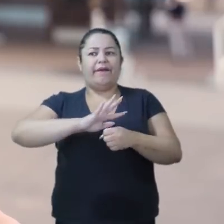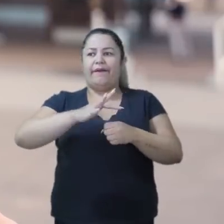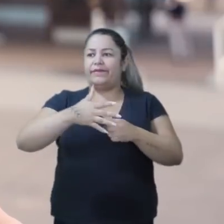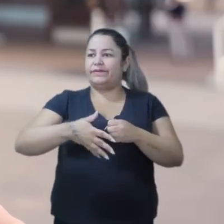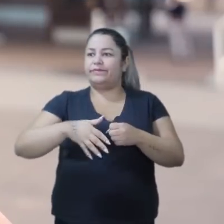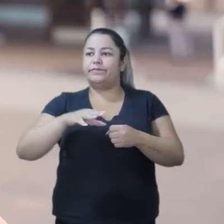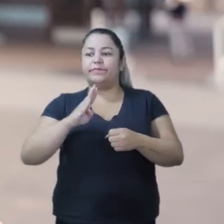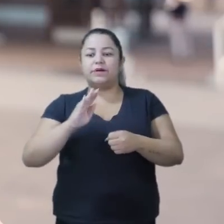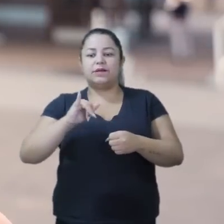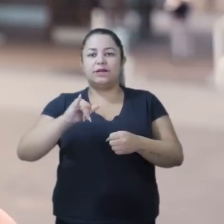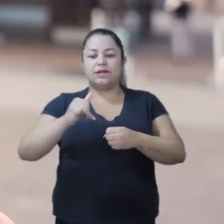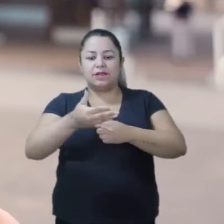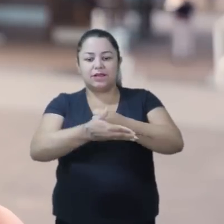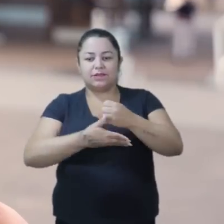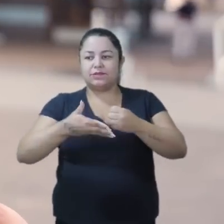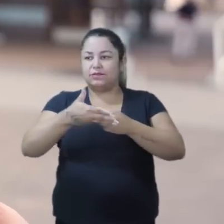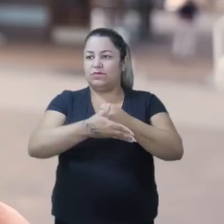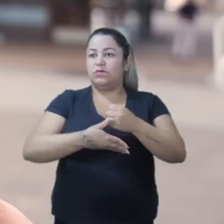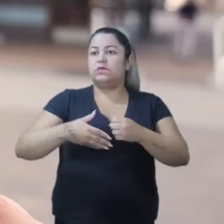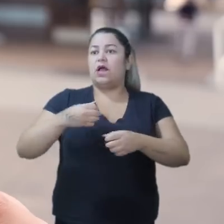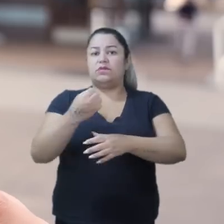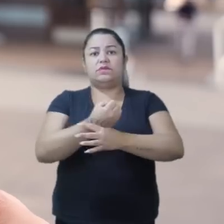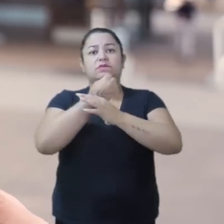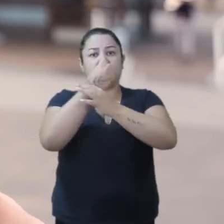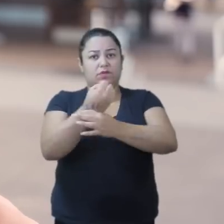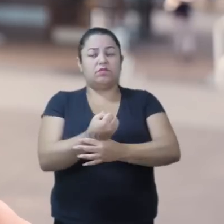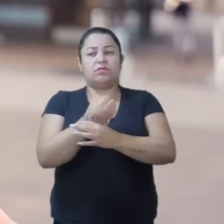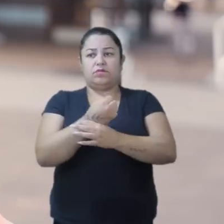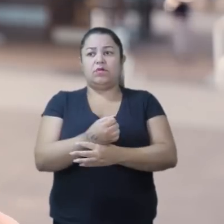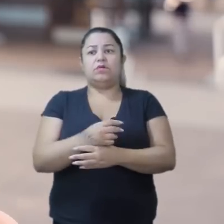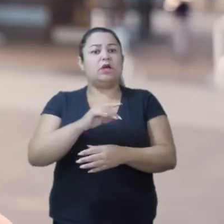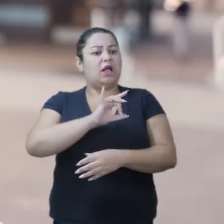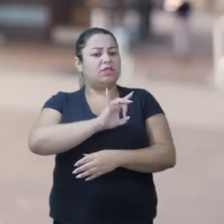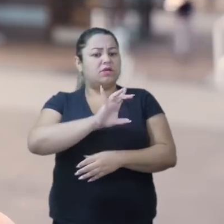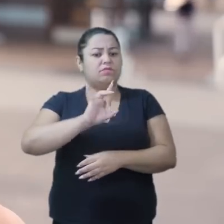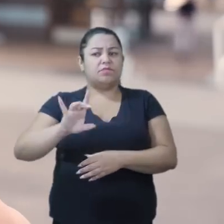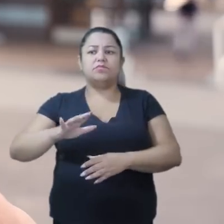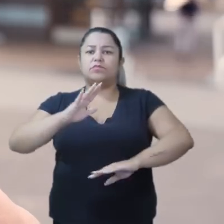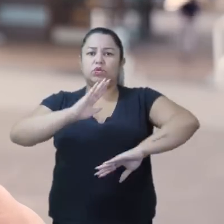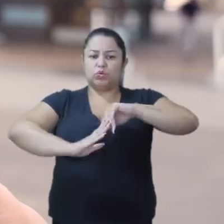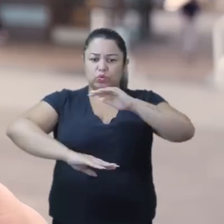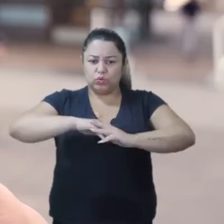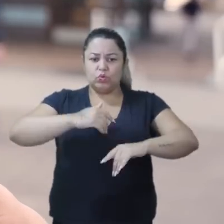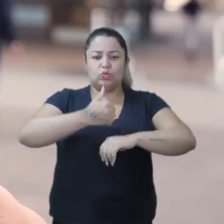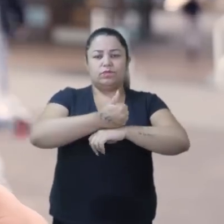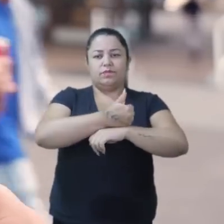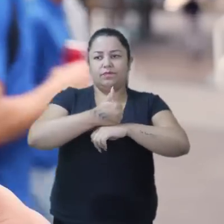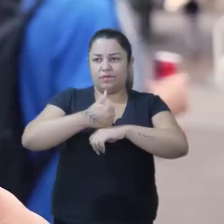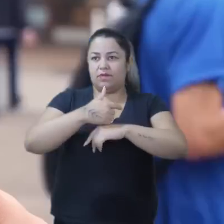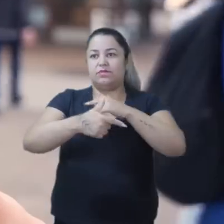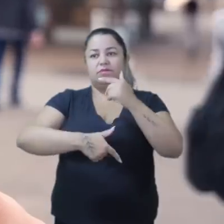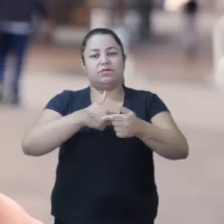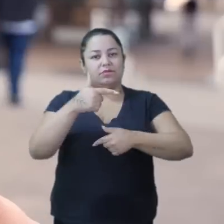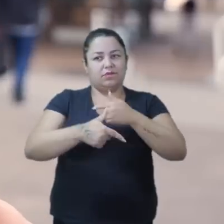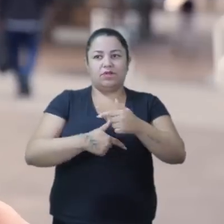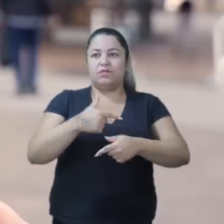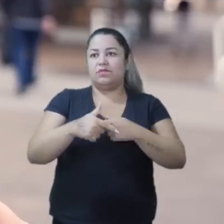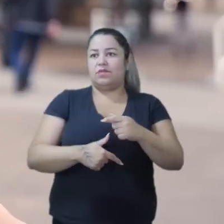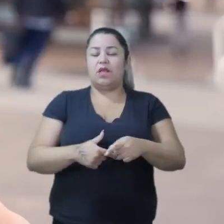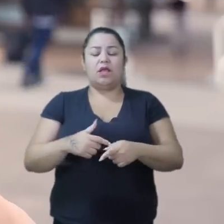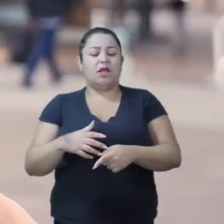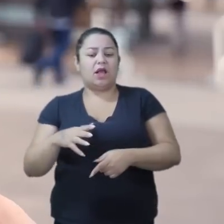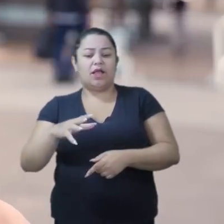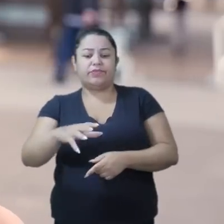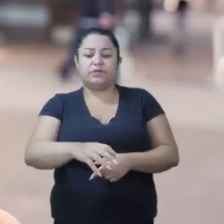as segurança, né? Eu acho que cada função é muito importante, desde quem passa recolhendo os lixos na